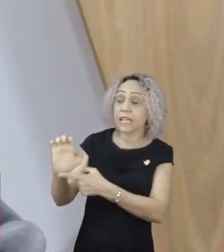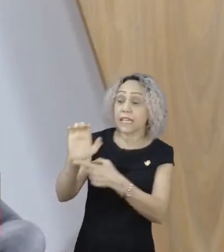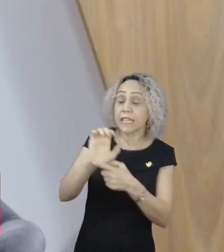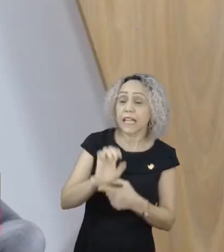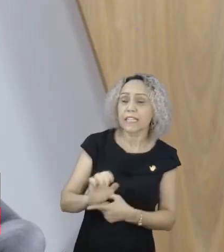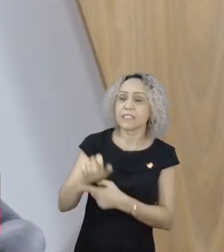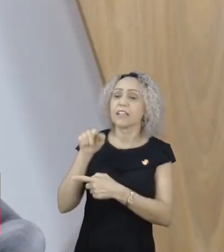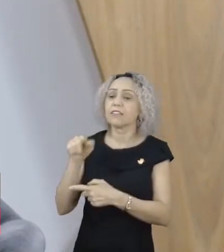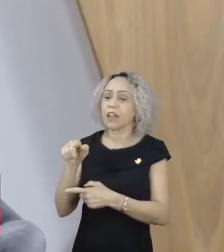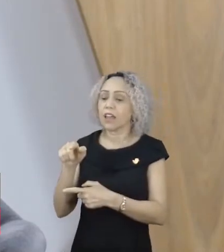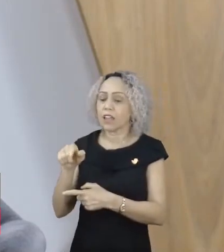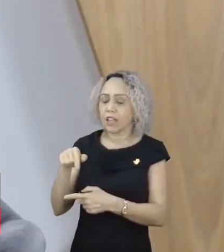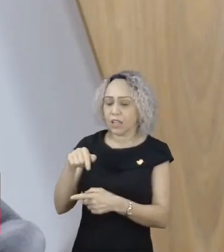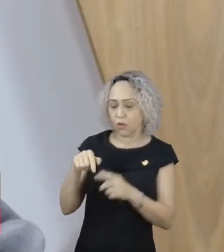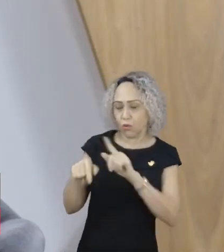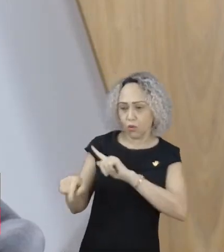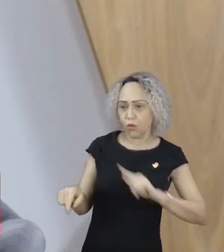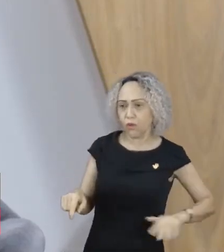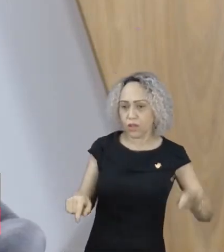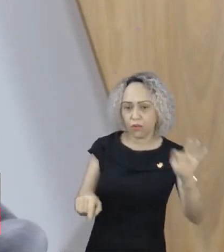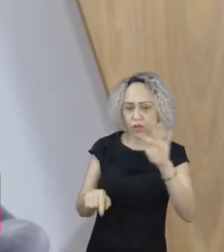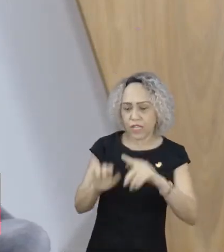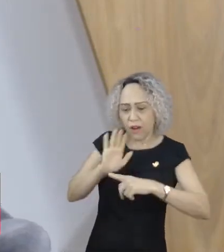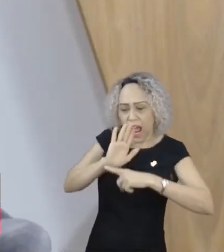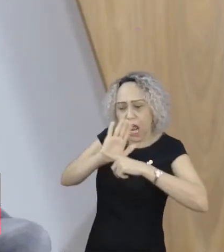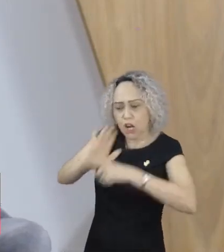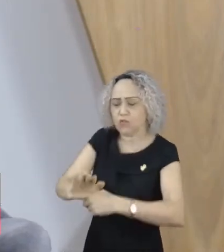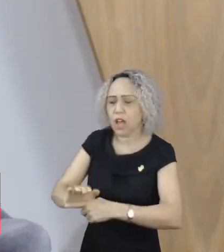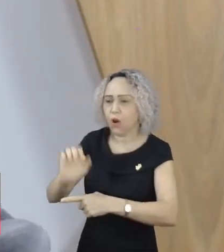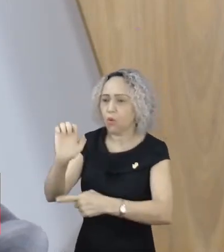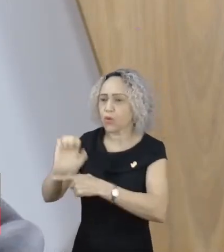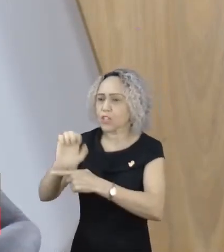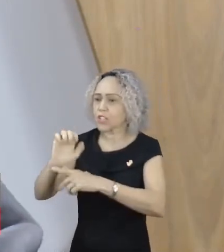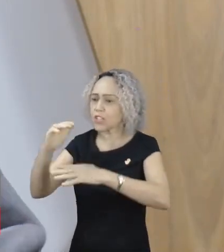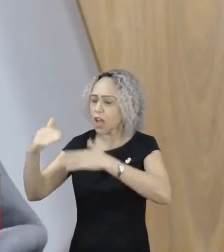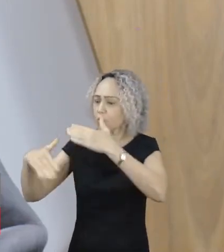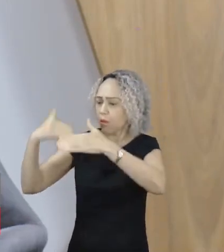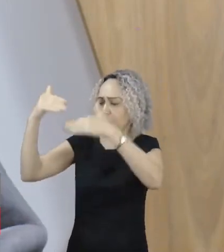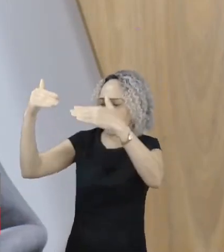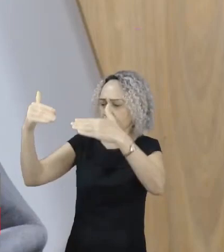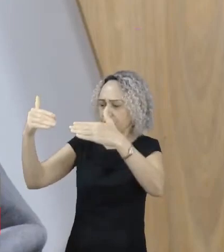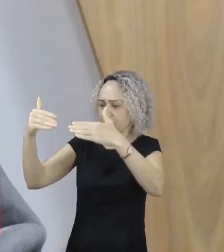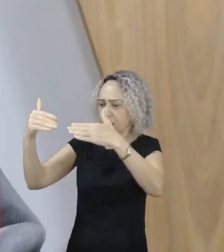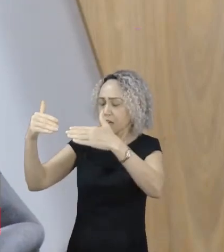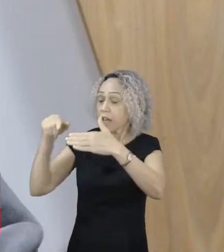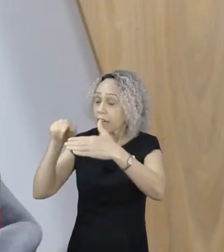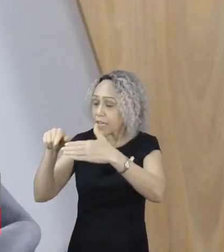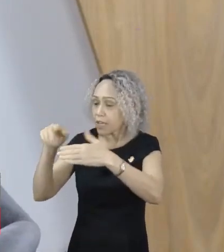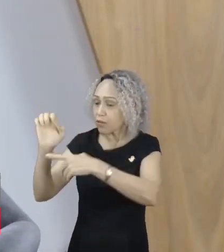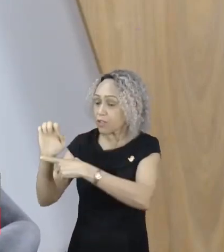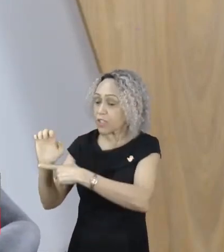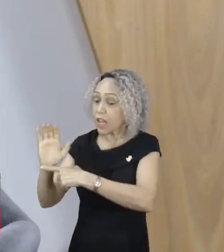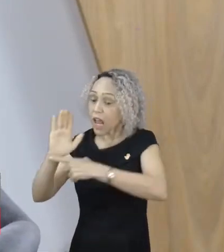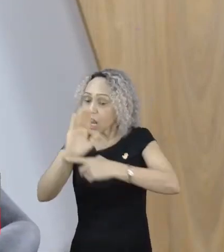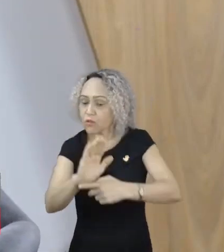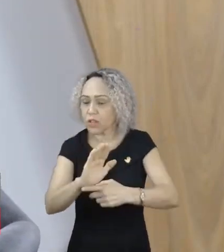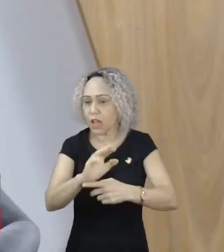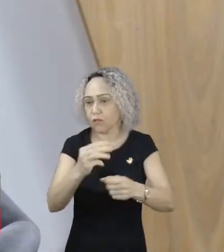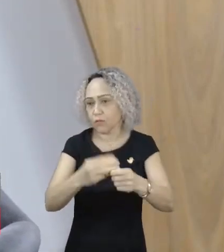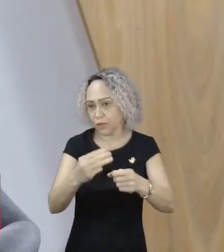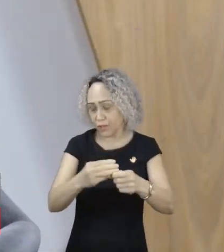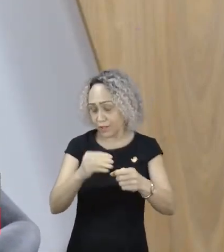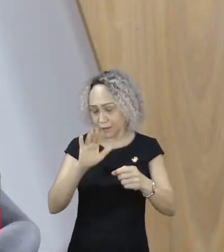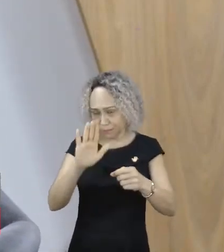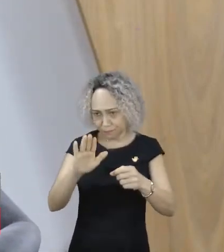sua vez, os estados fazerem nos municípios. Então, esse programa piloto foi lançado essa semana. A gente espera que seja um grande sucesso. A